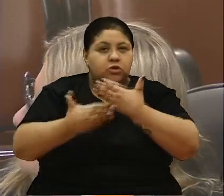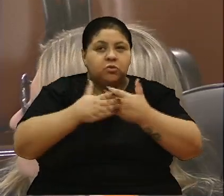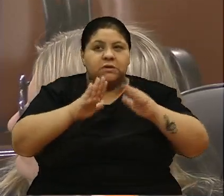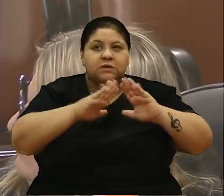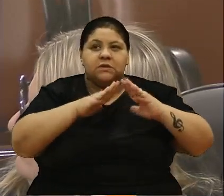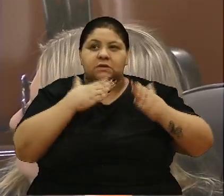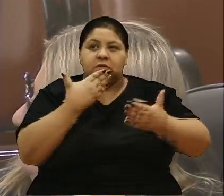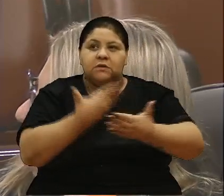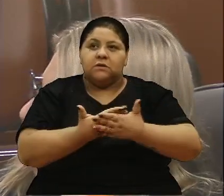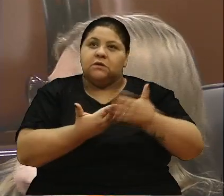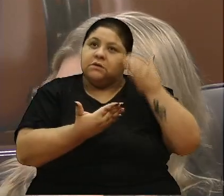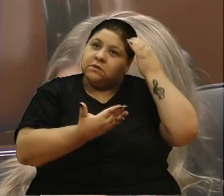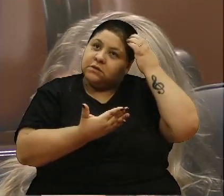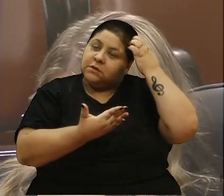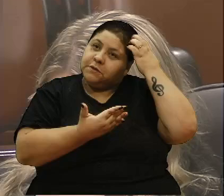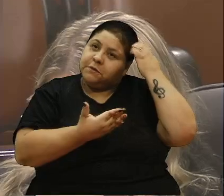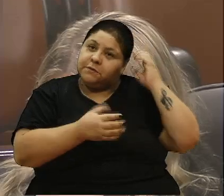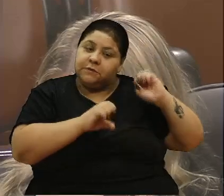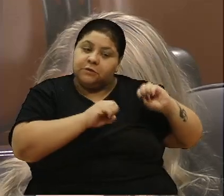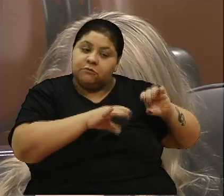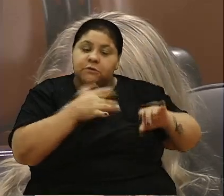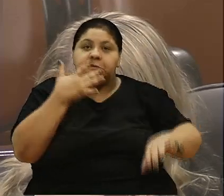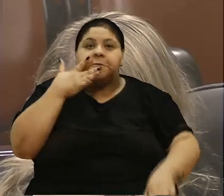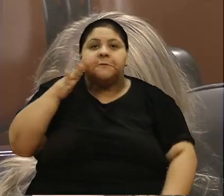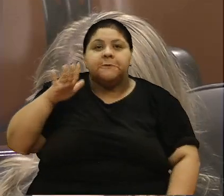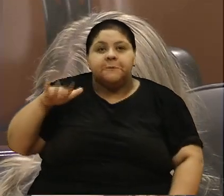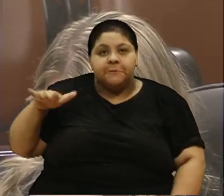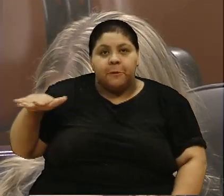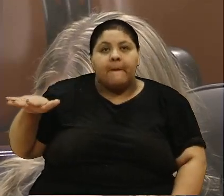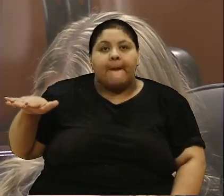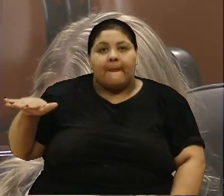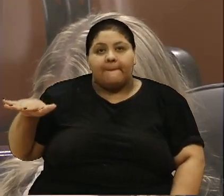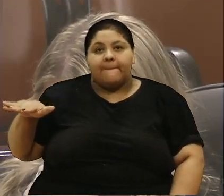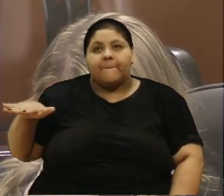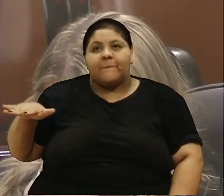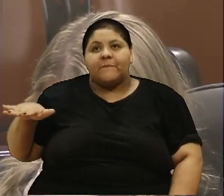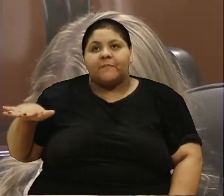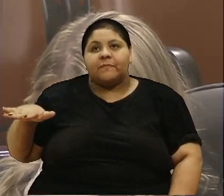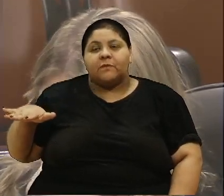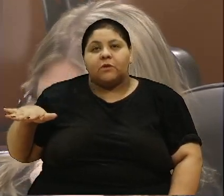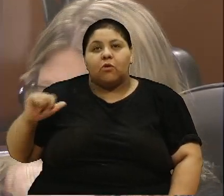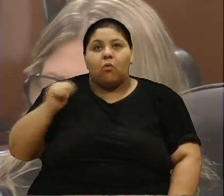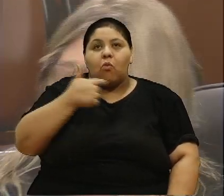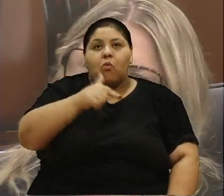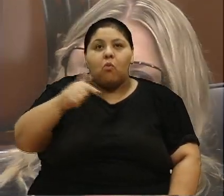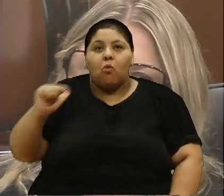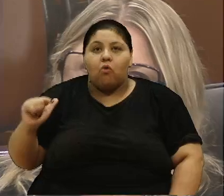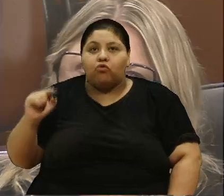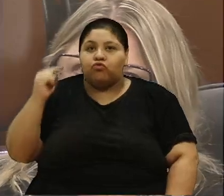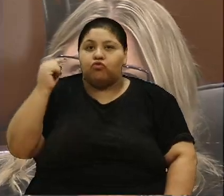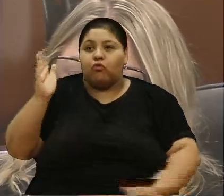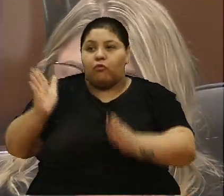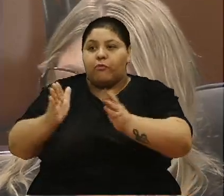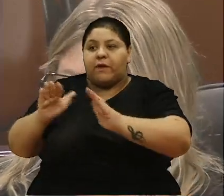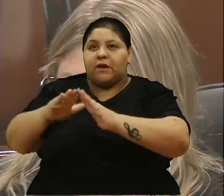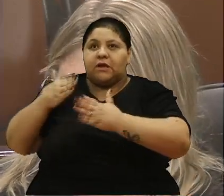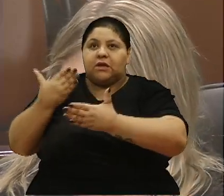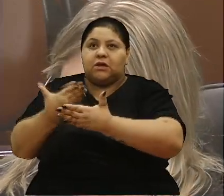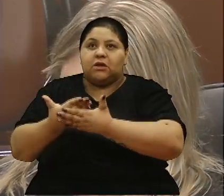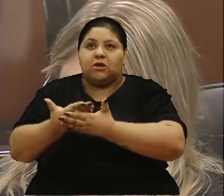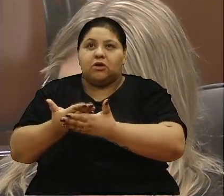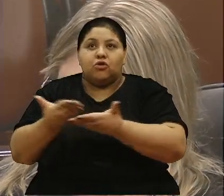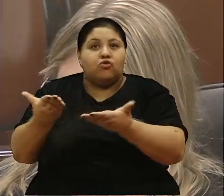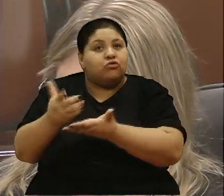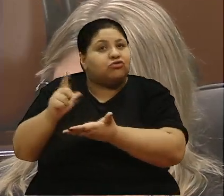escolas de educação infantil com contraturno escolar. E depois que ele saiu, hoje a gente não